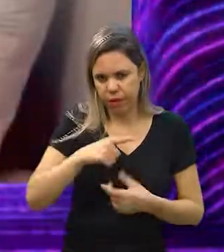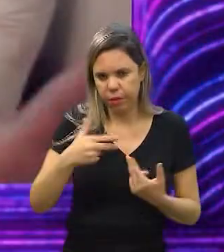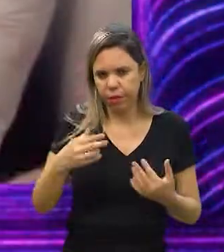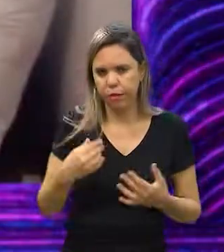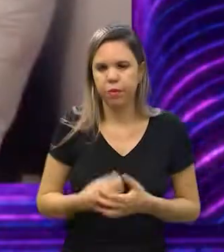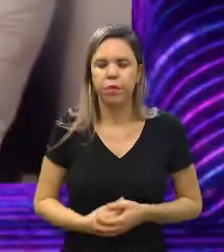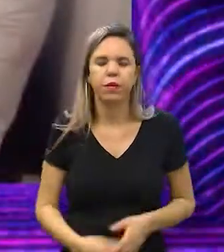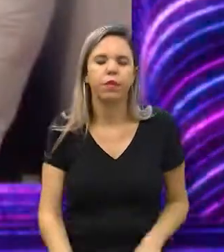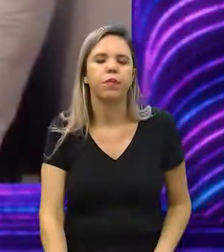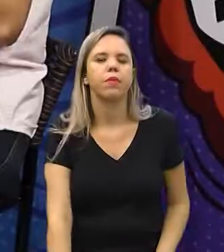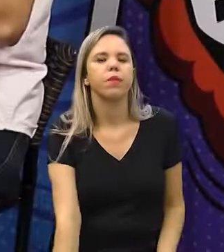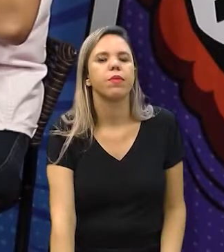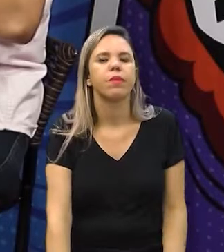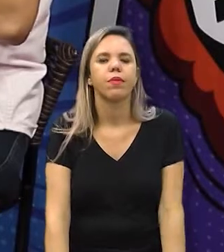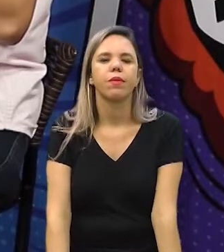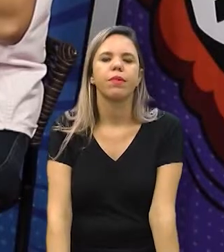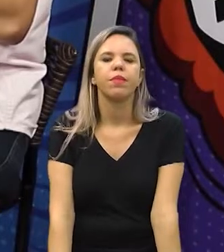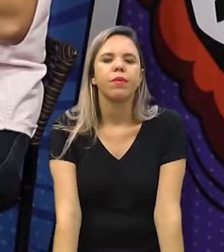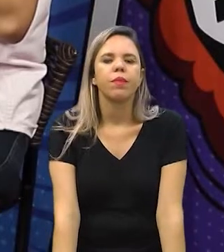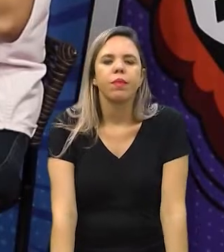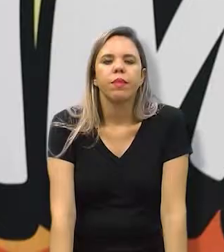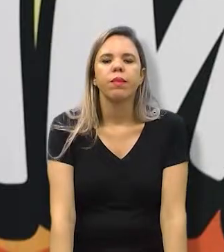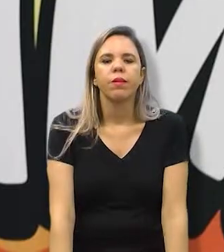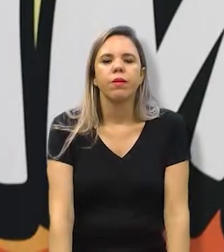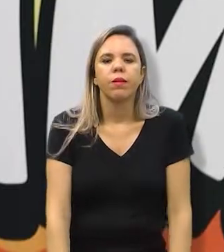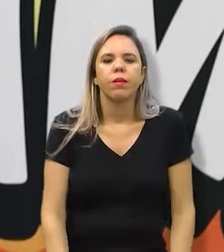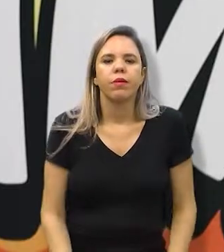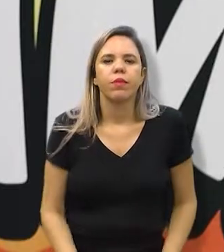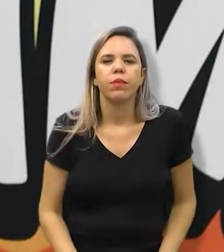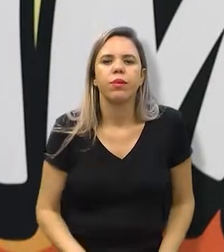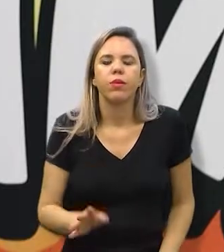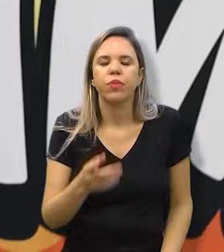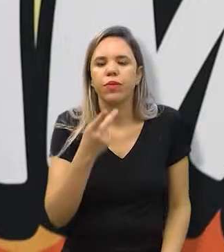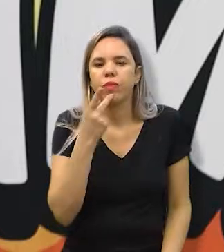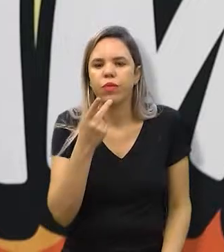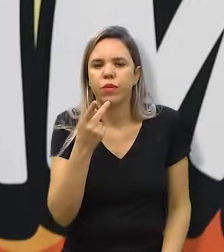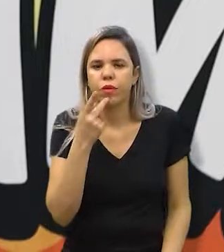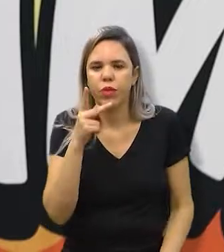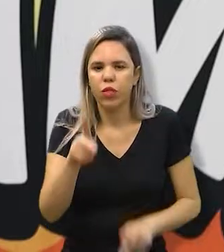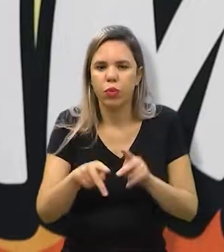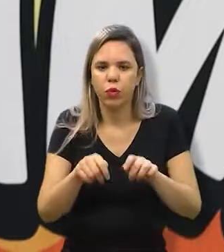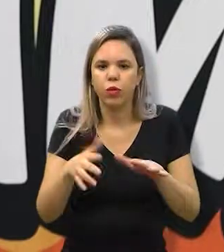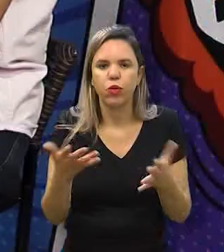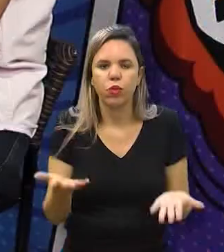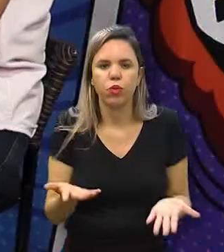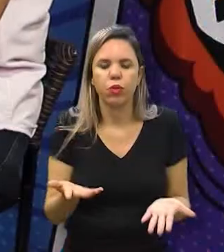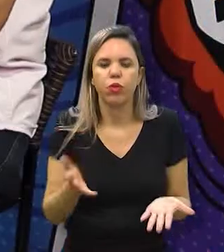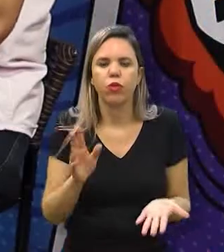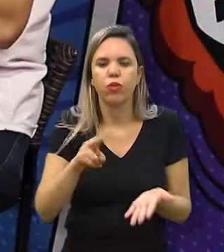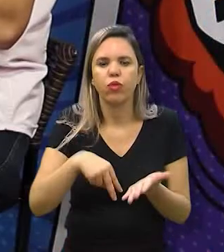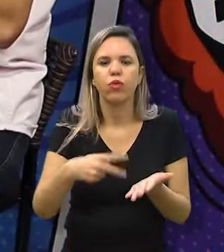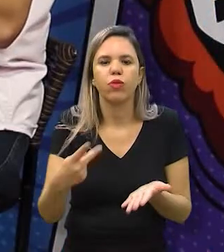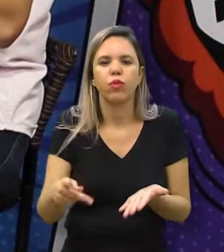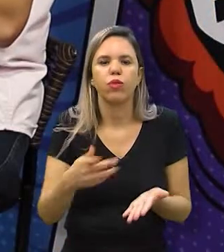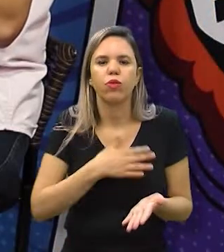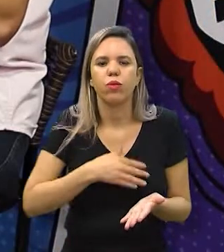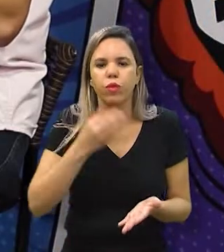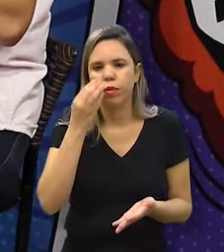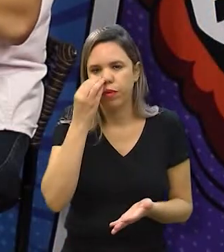vai ter muita coisa por aí. Ô Renata, e aí, né? Já que você tocou no assunto do público, quem já